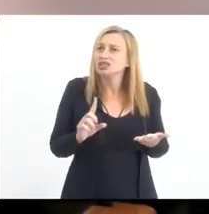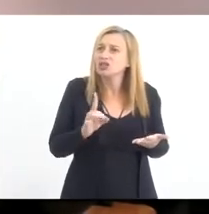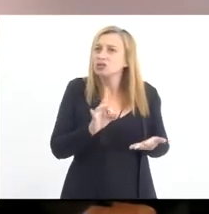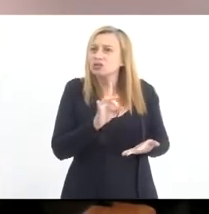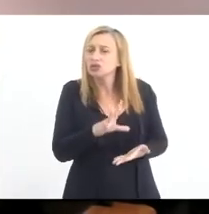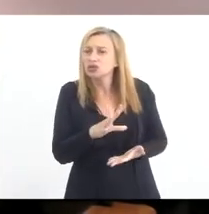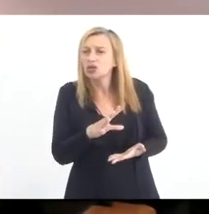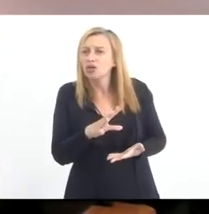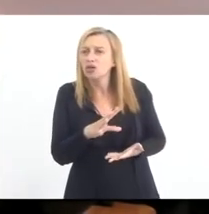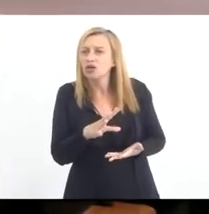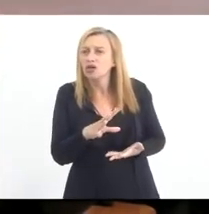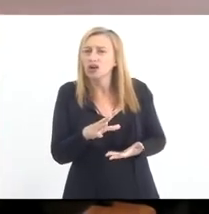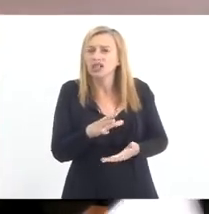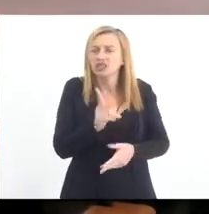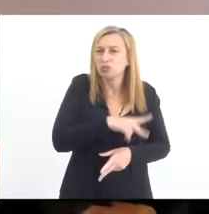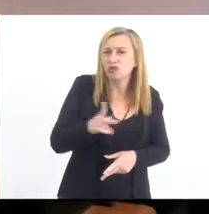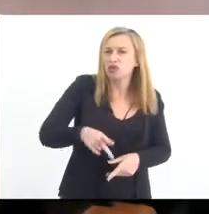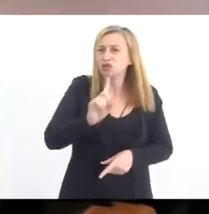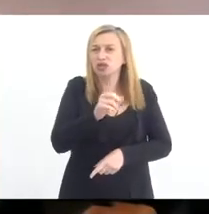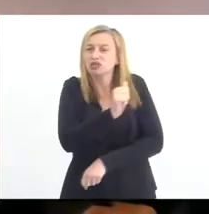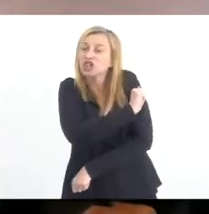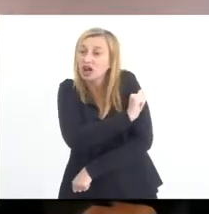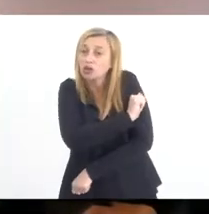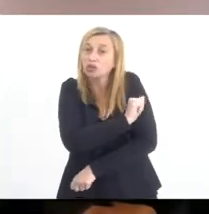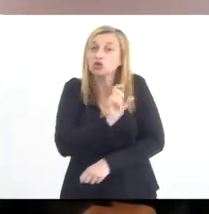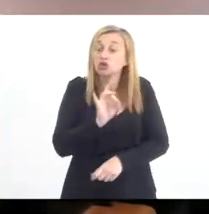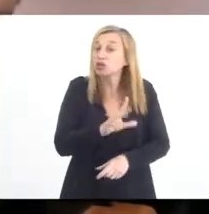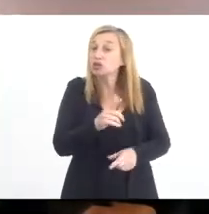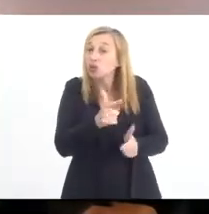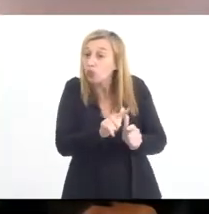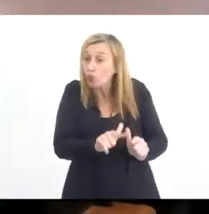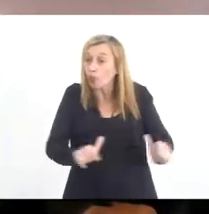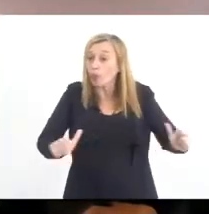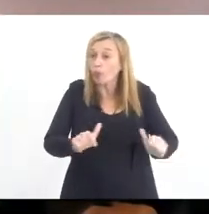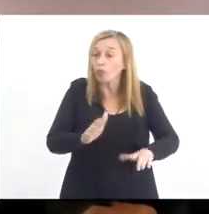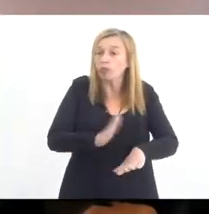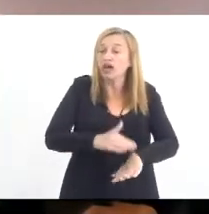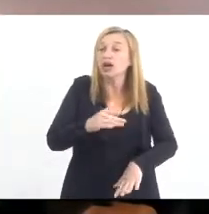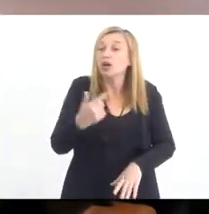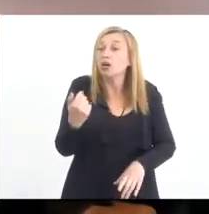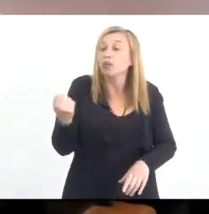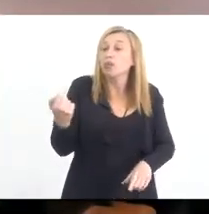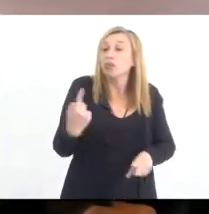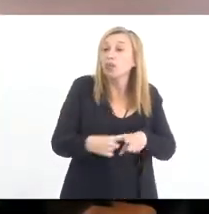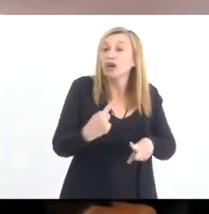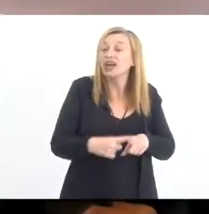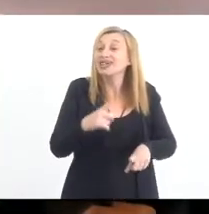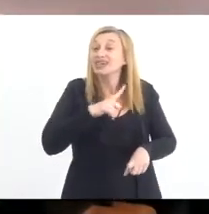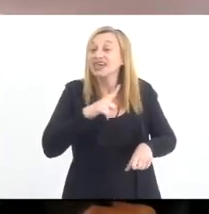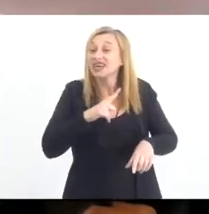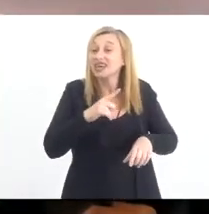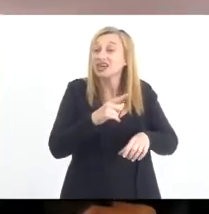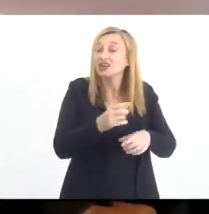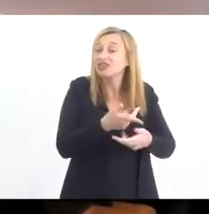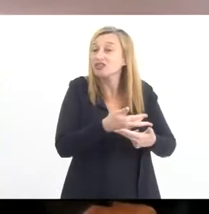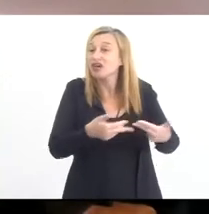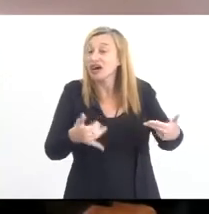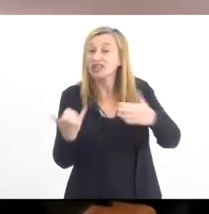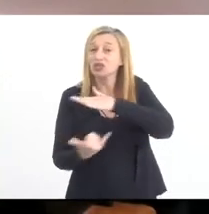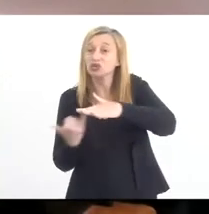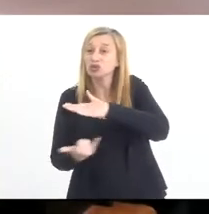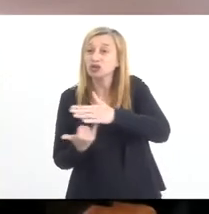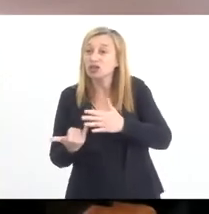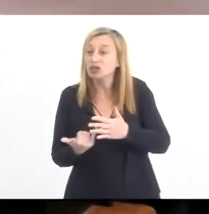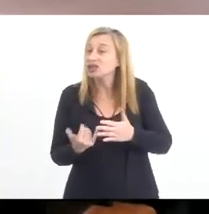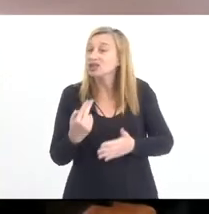discentes, a evasão de docentes, que só não foi maior porque tem muito concurso aí, muita instituição que não